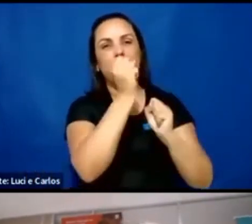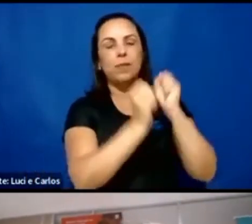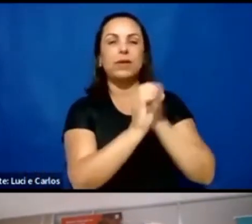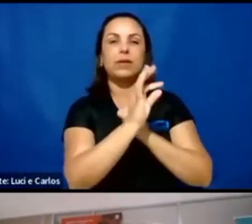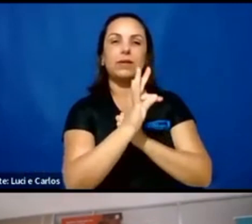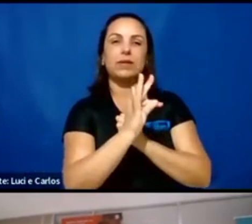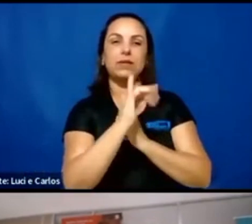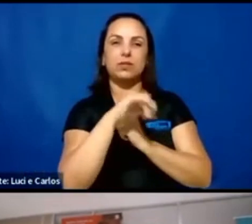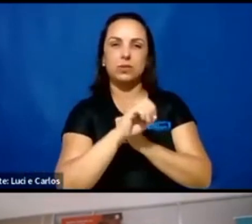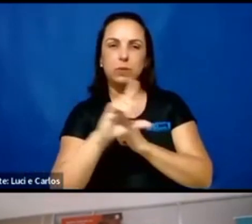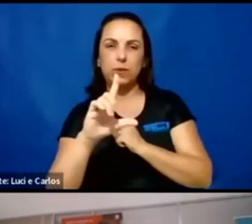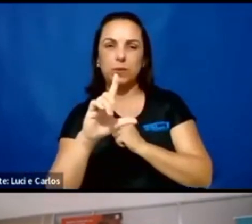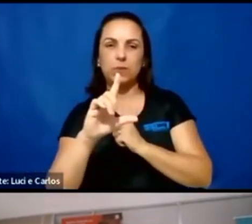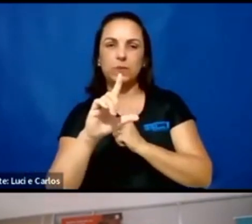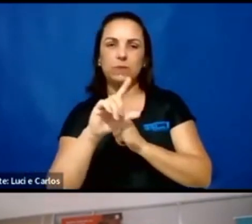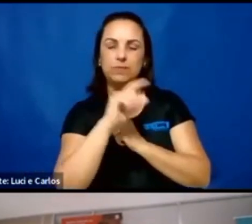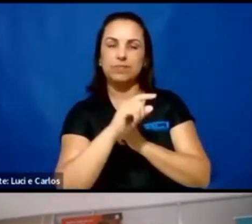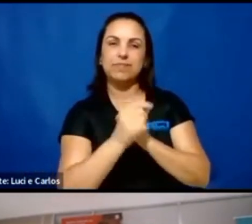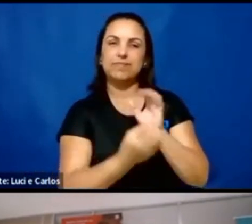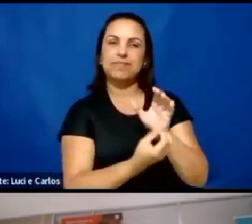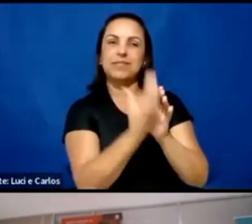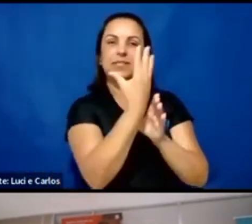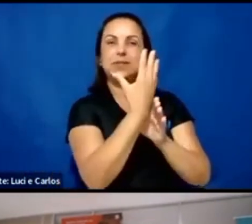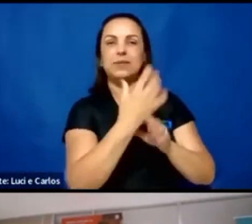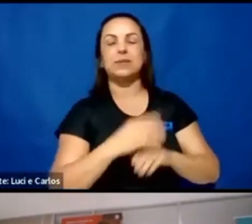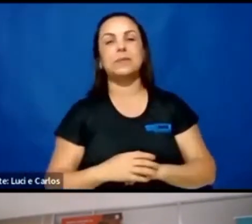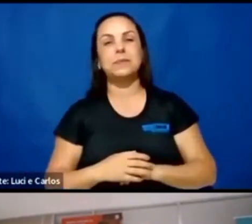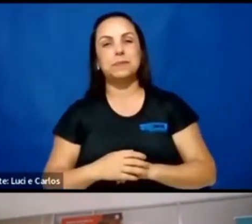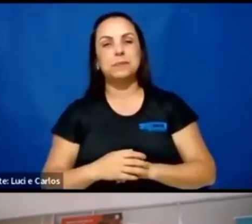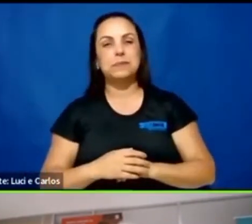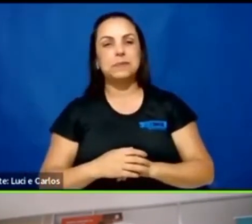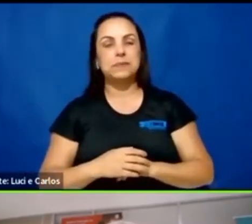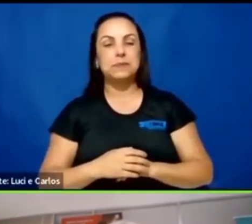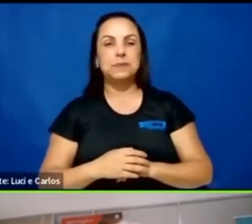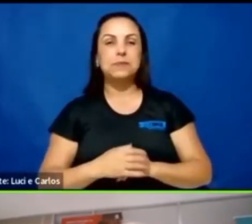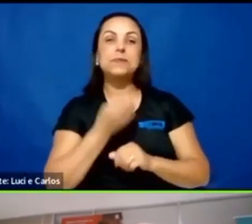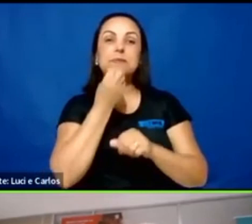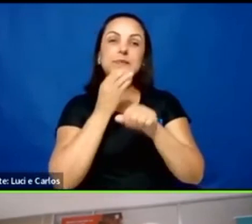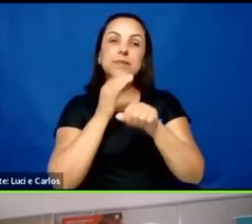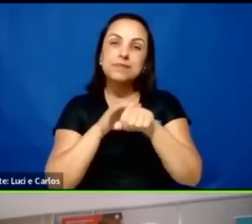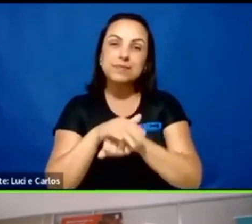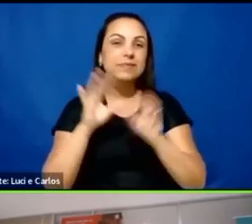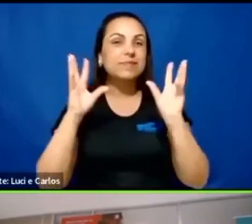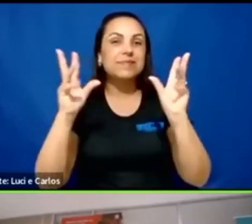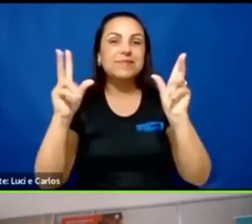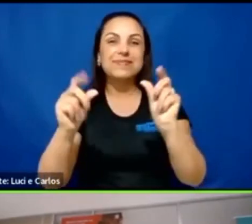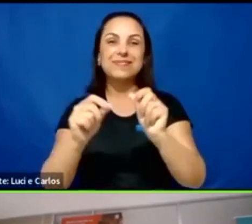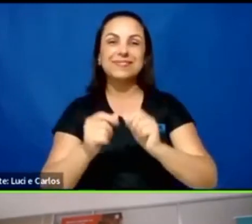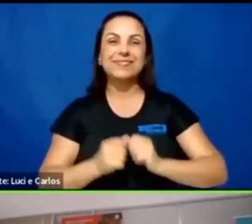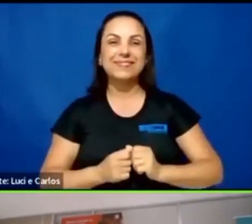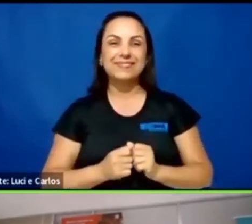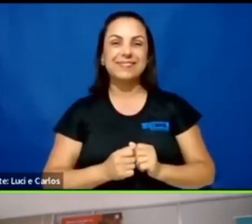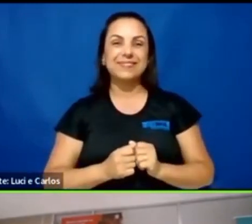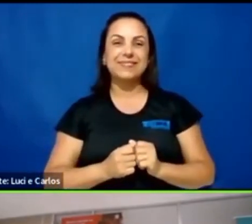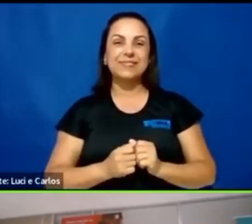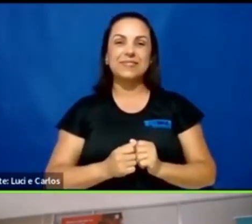Ô, Carlos, teu som está desligado. Agora sim. Boa noite, Orlando. Boa noite a todos. Boa